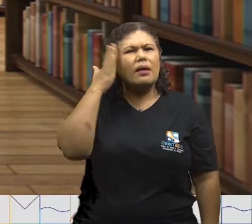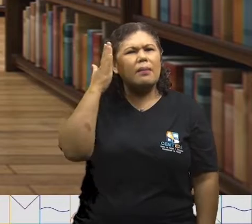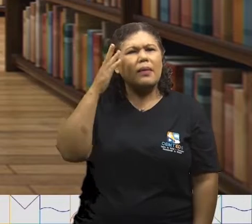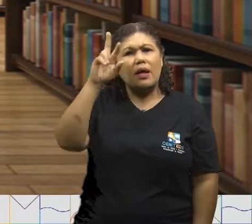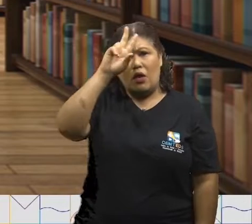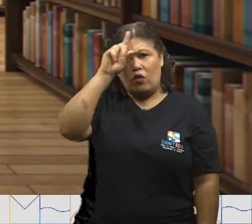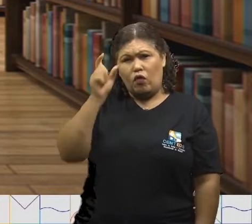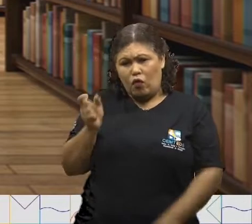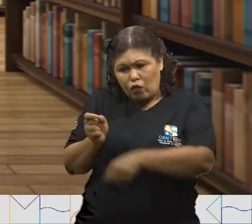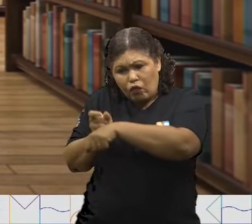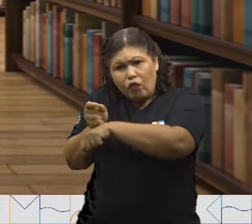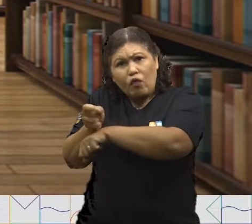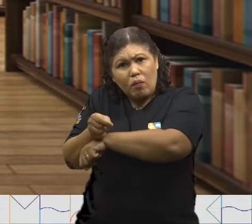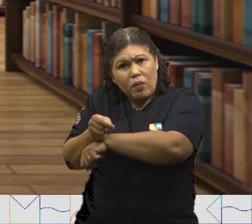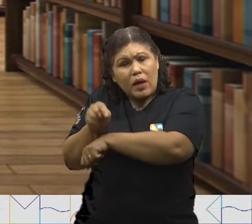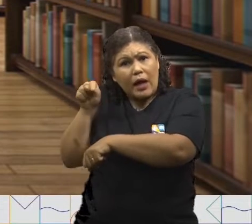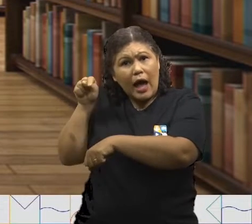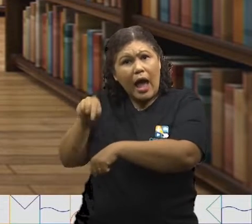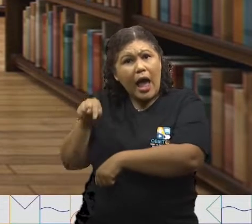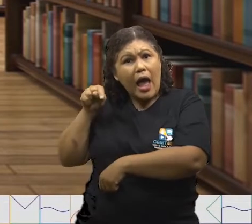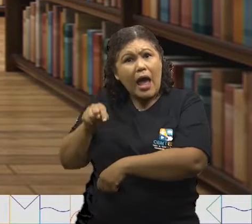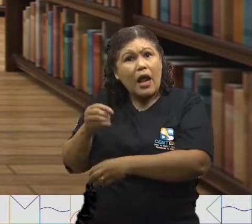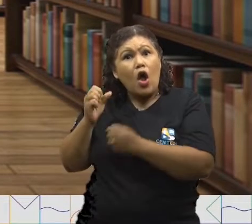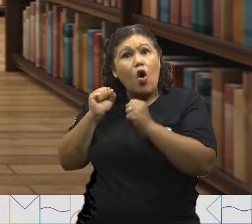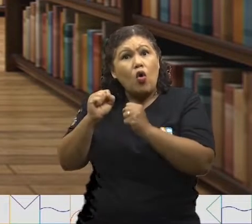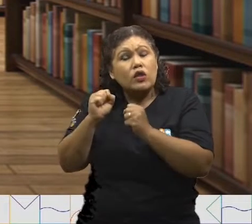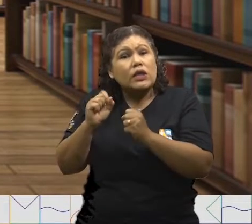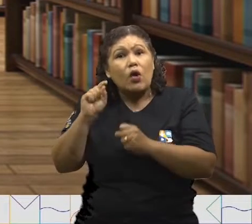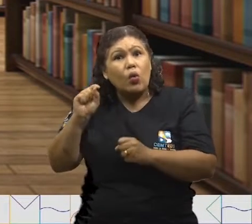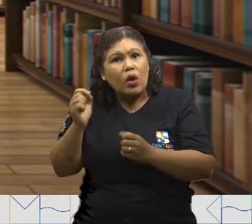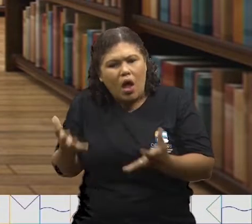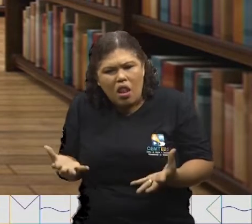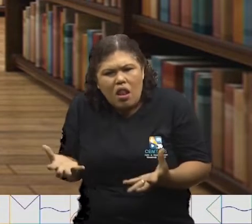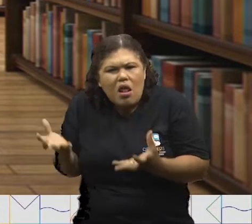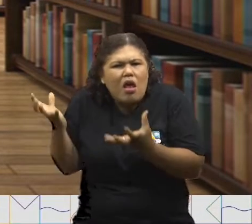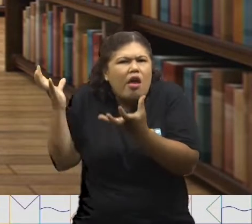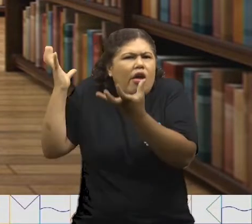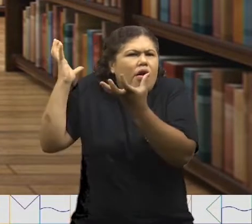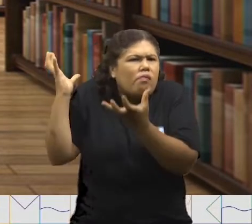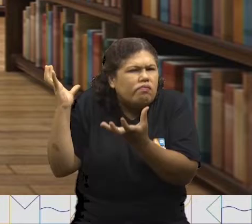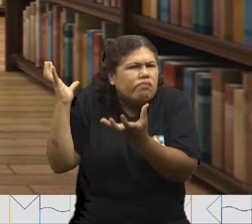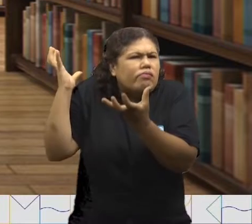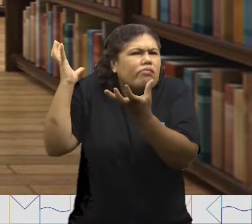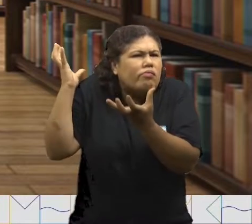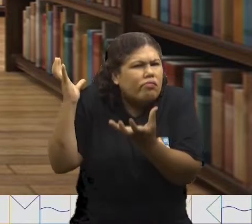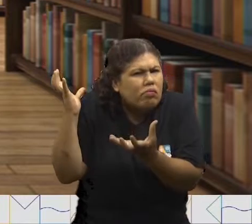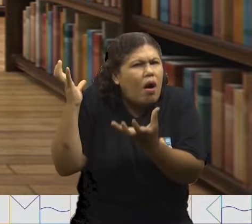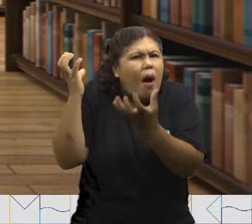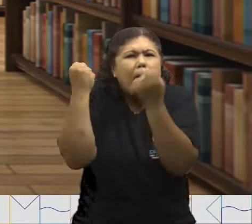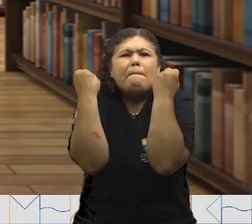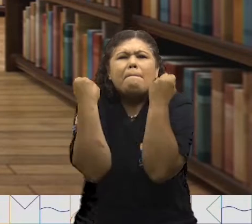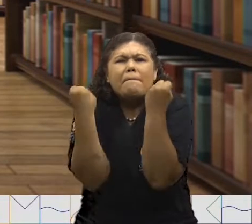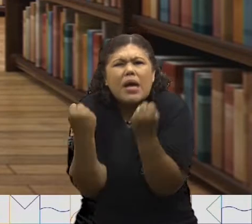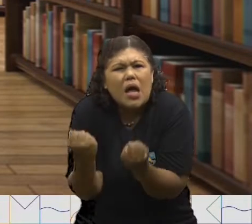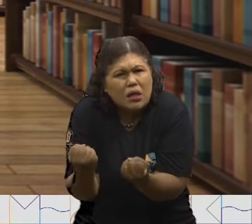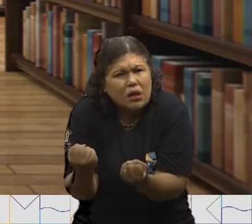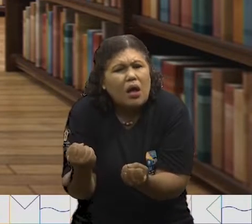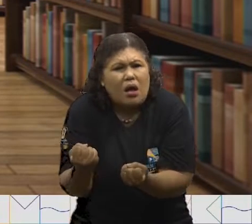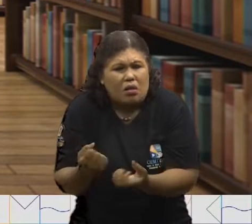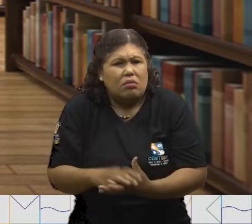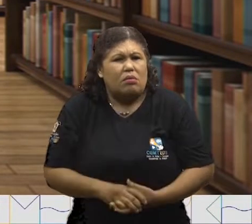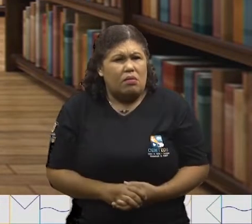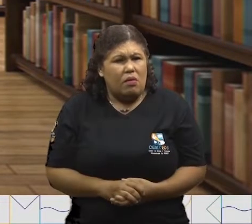formigas são conhecidas por conseguirem levantar e carregar objetos